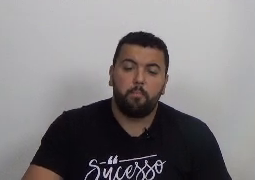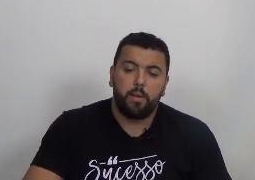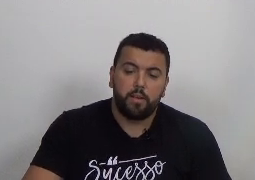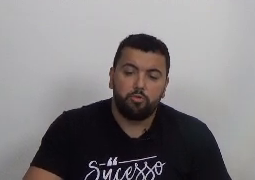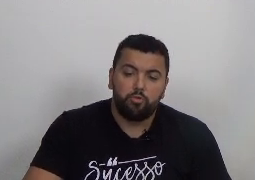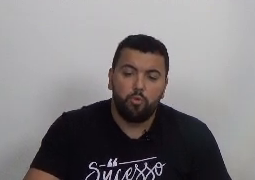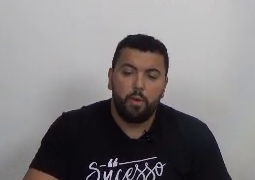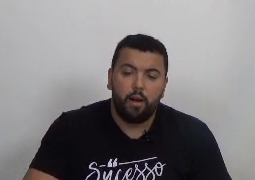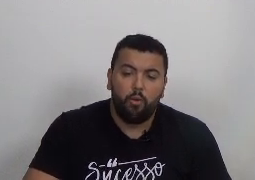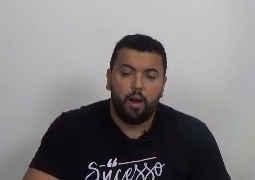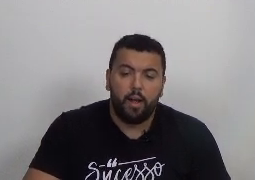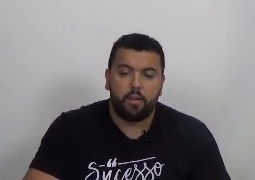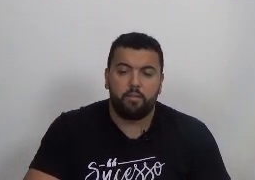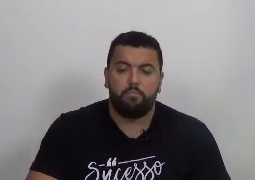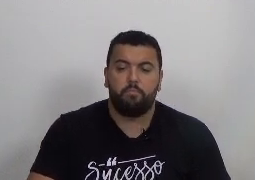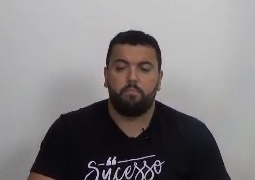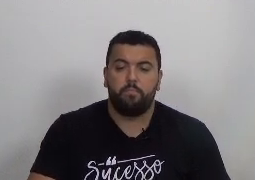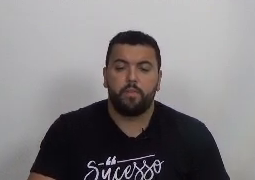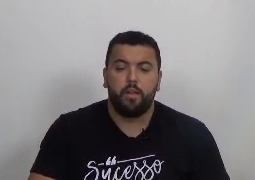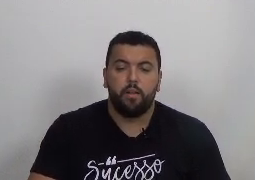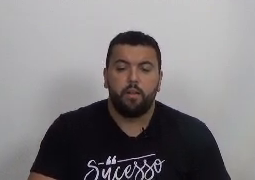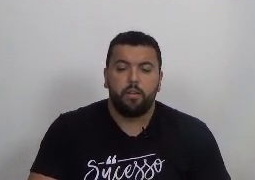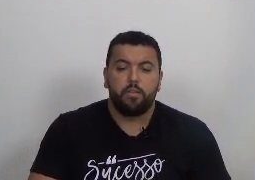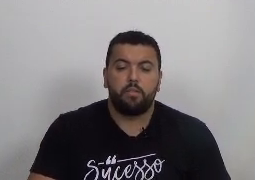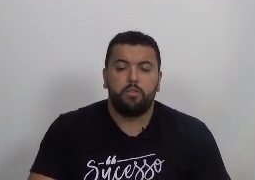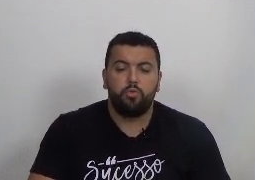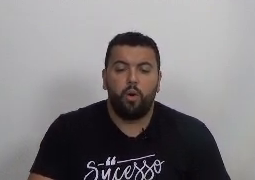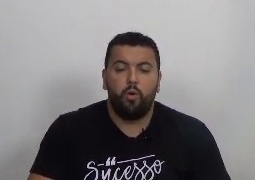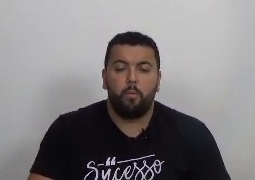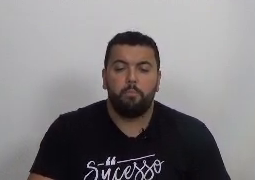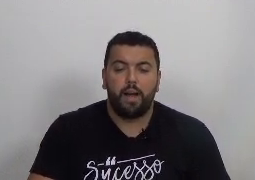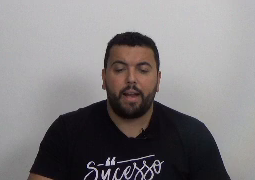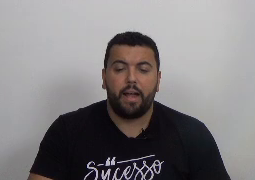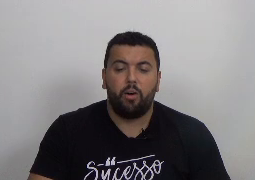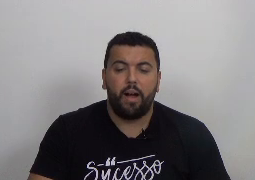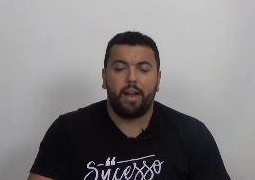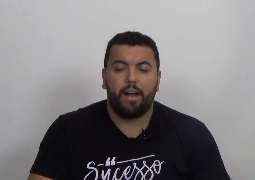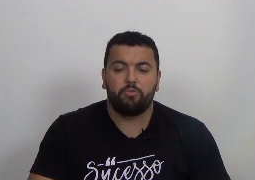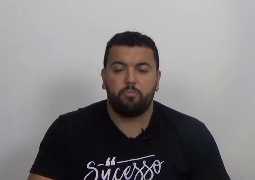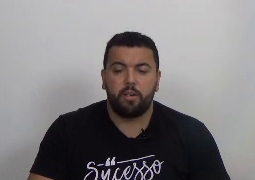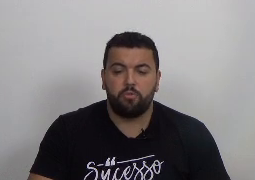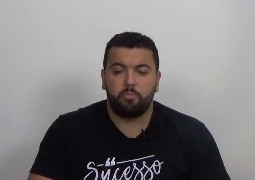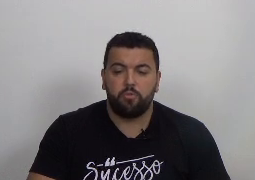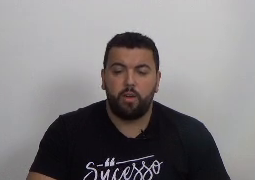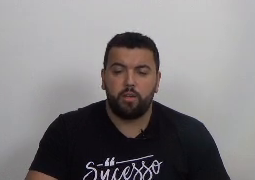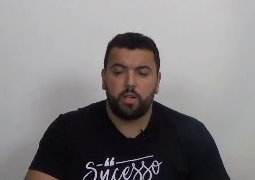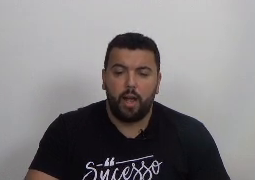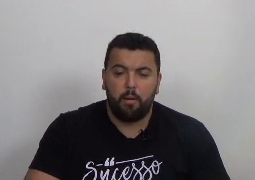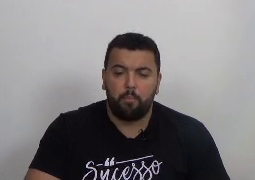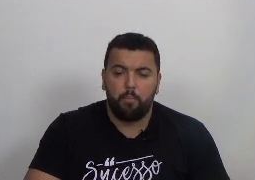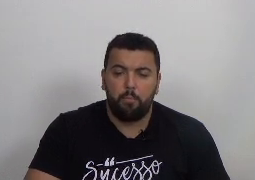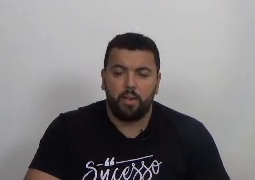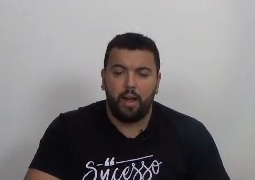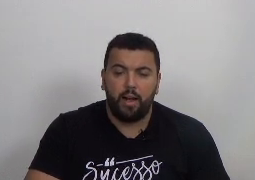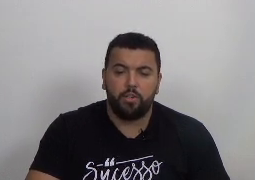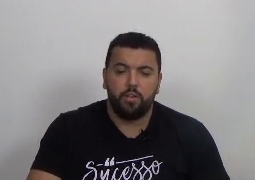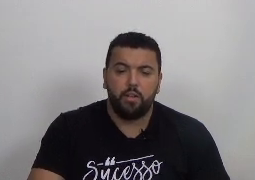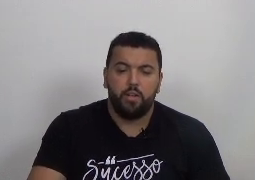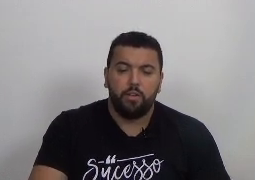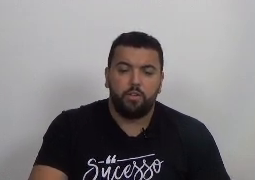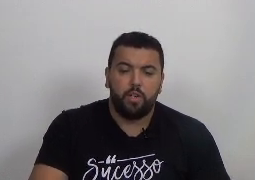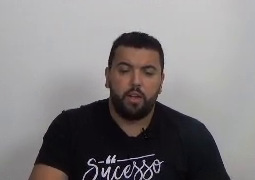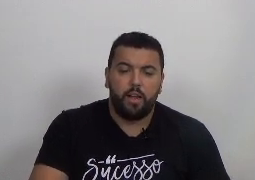em que apenas uma é correta e se joão marcar ao acaso uma das opções a